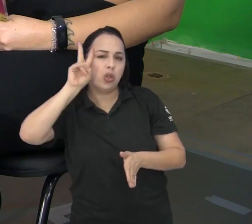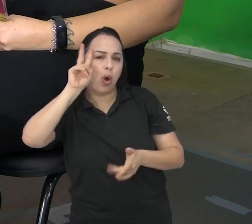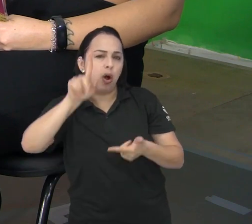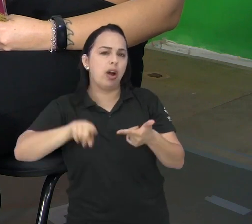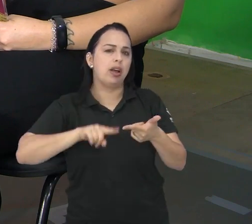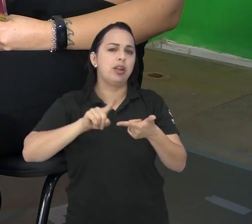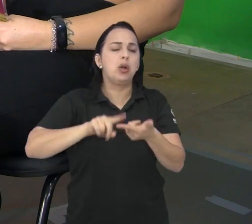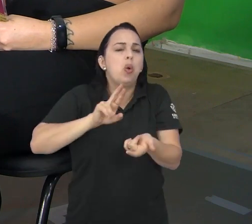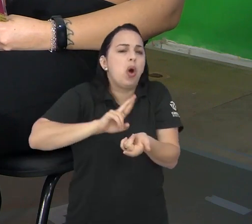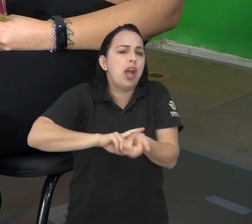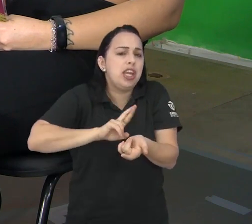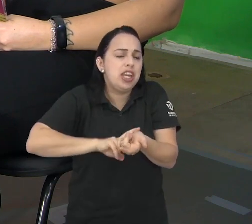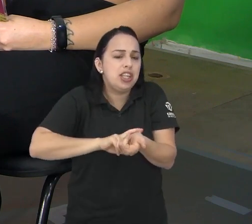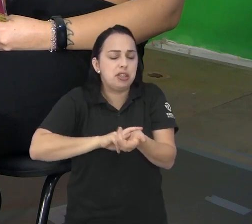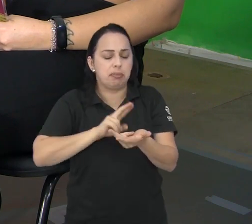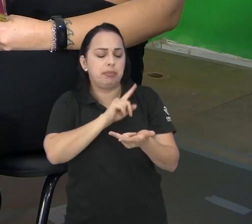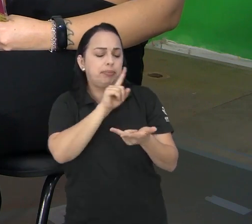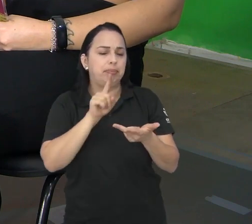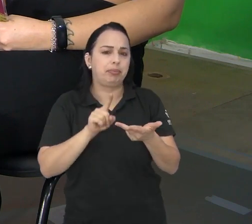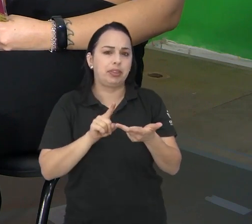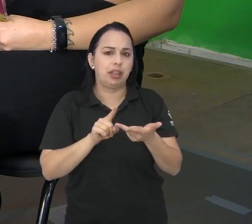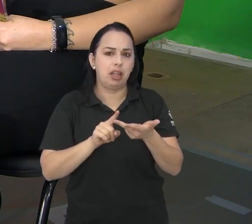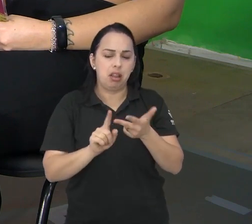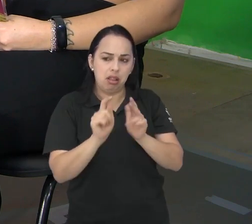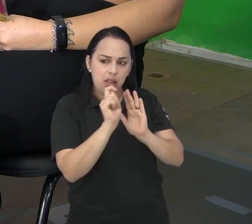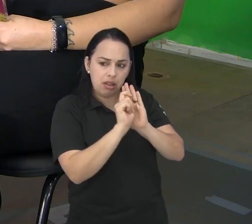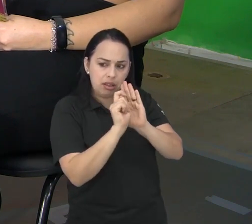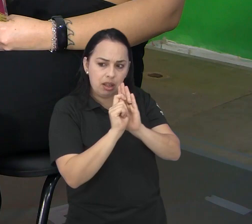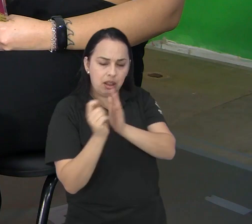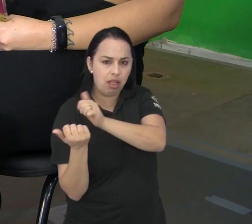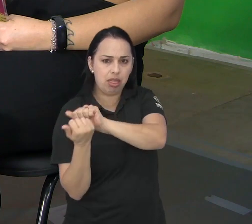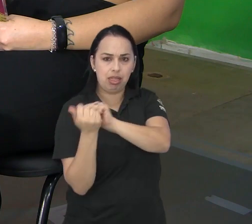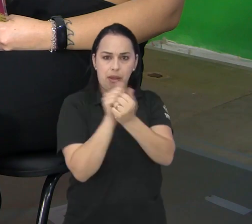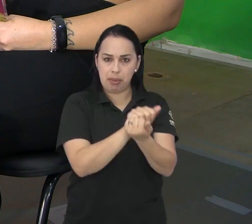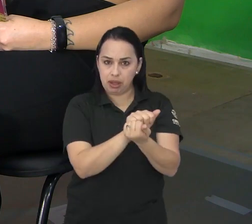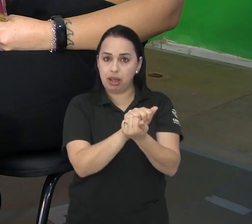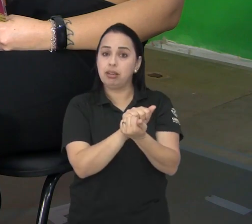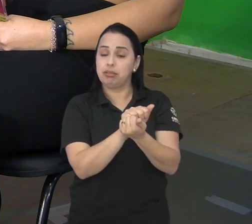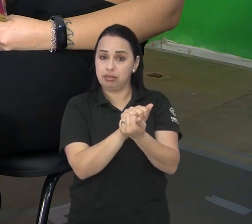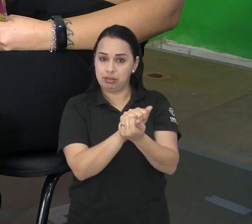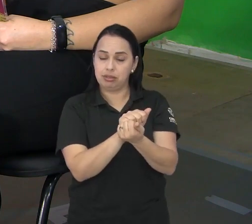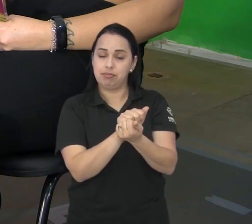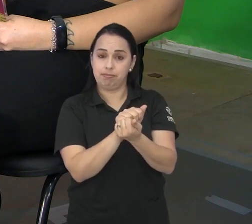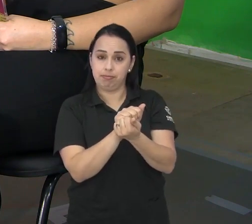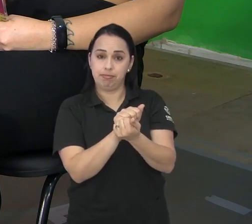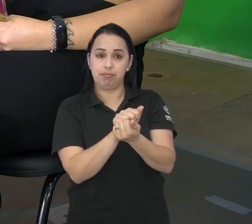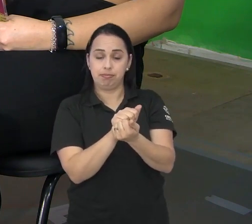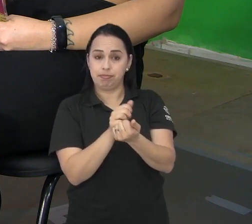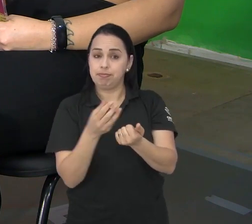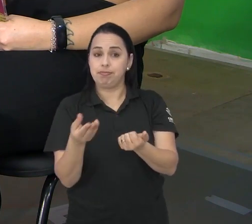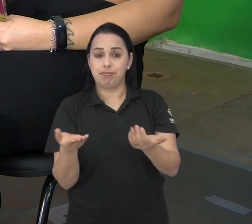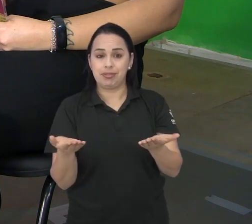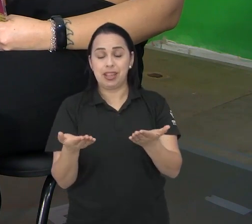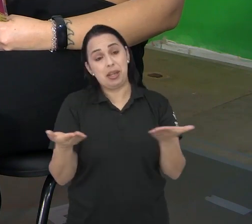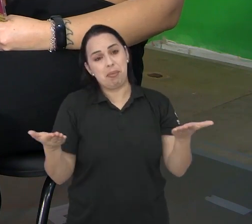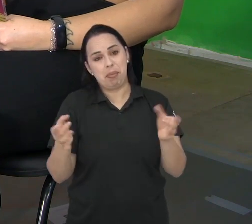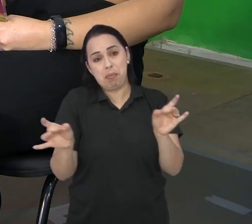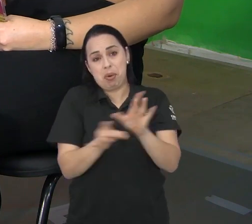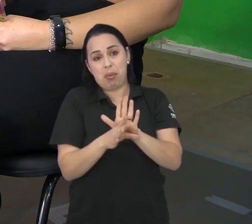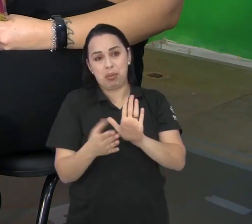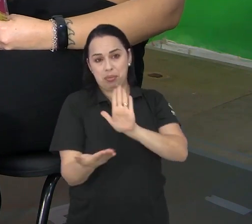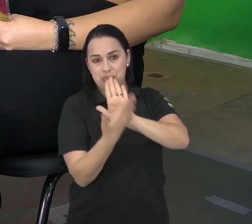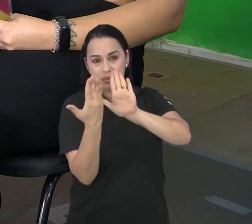analisar ritmo por ritmo, transcrever eles, né? E tá aí o resultado,